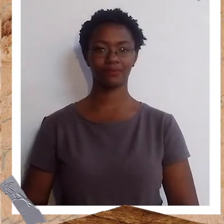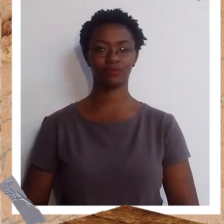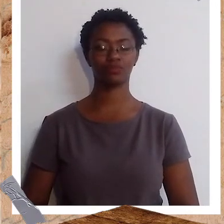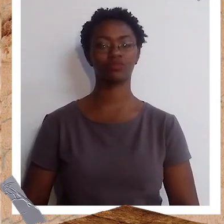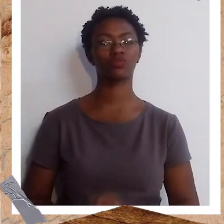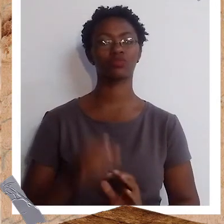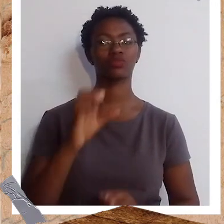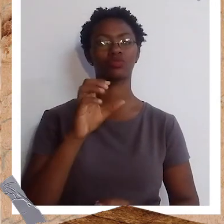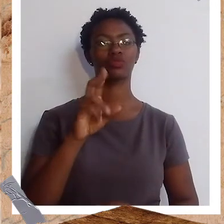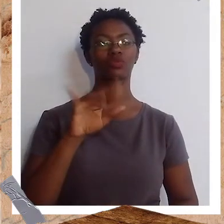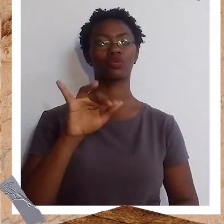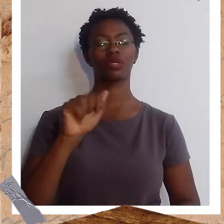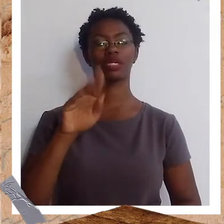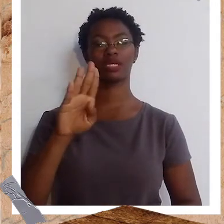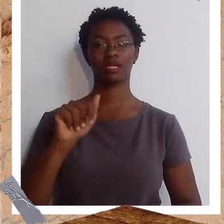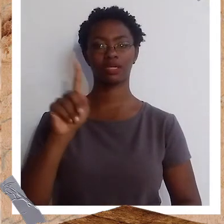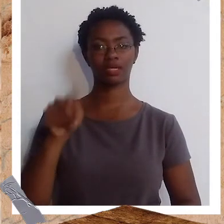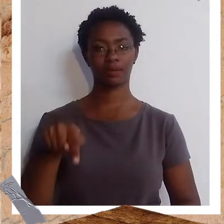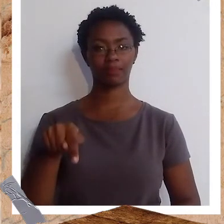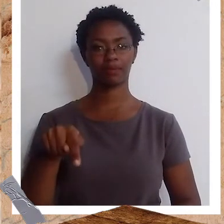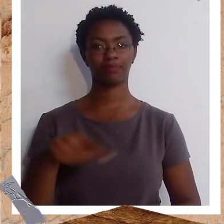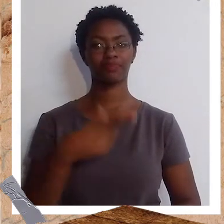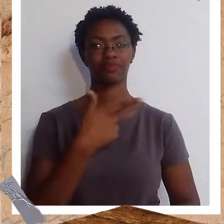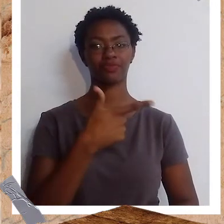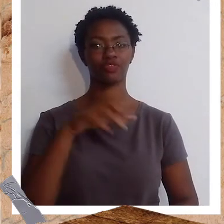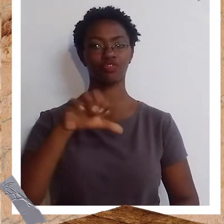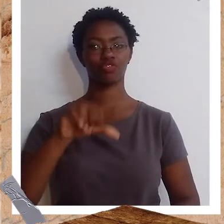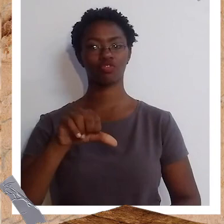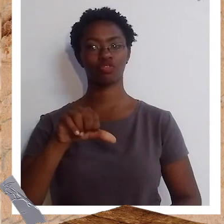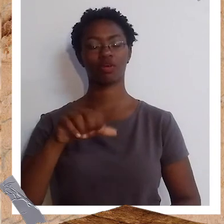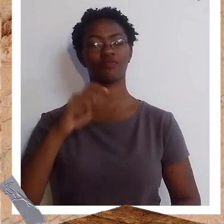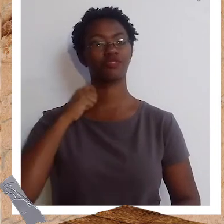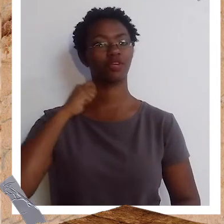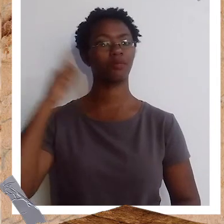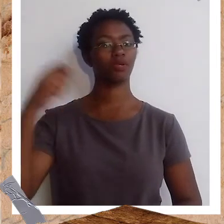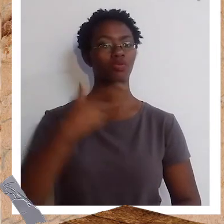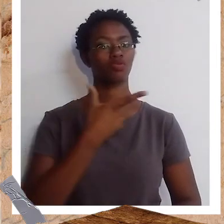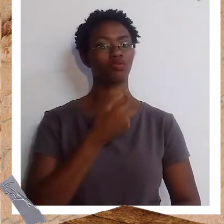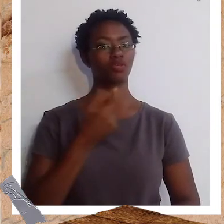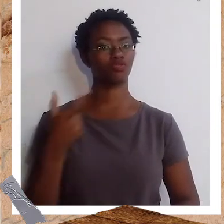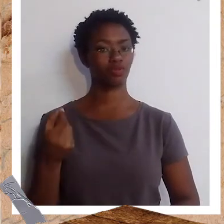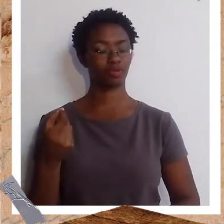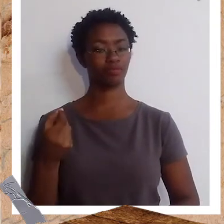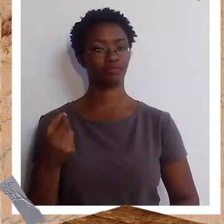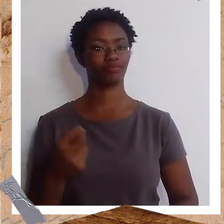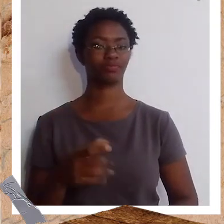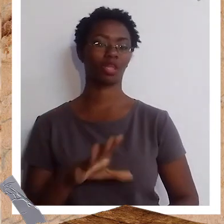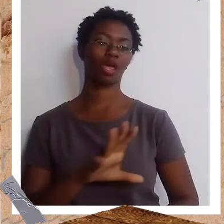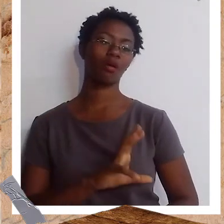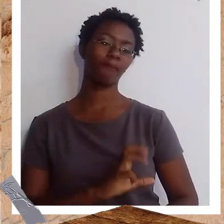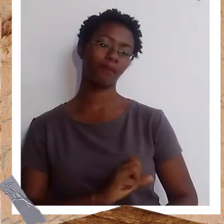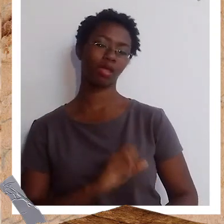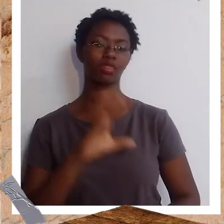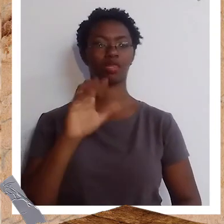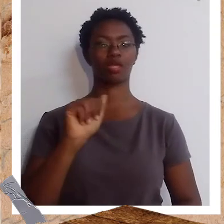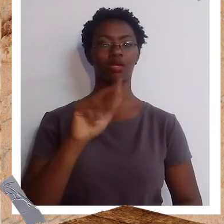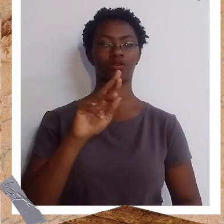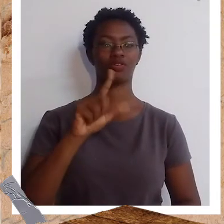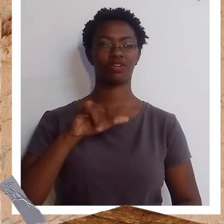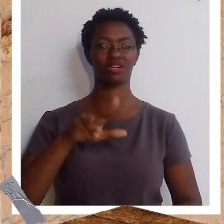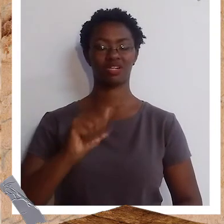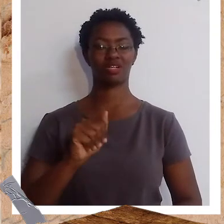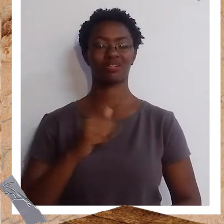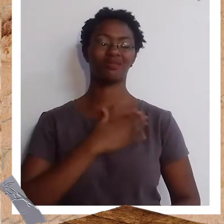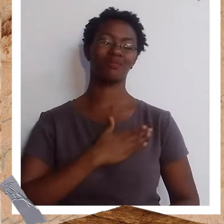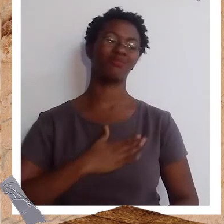Cuiabá, Mato Grosso, 29 de abril de 2020. Querida Carolina, que prazer